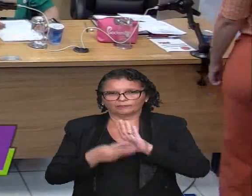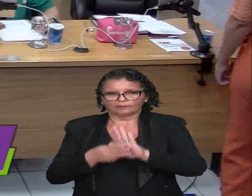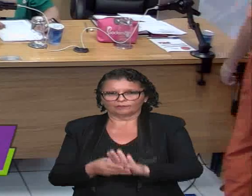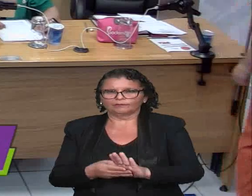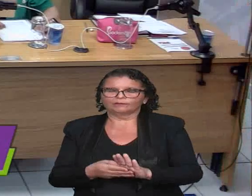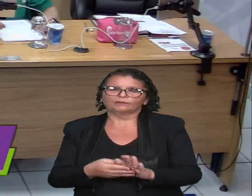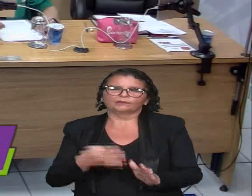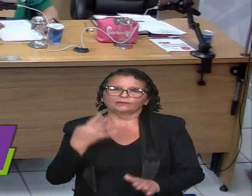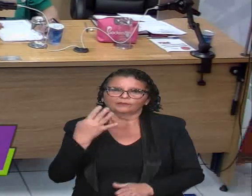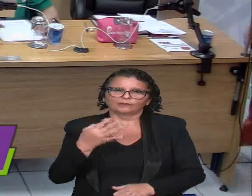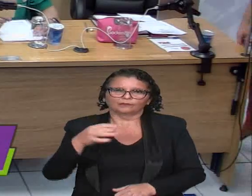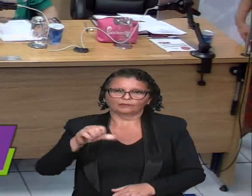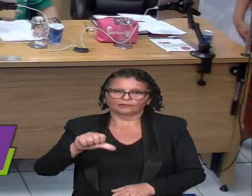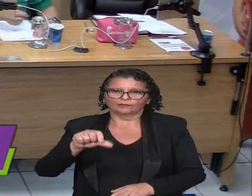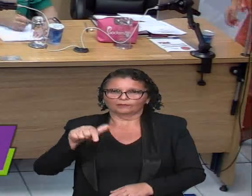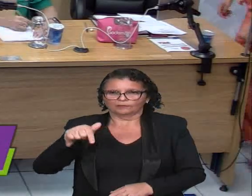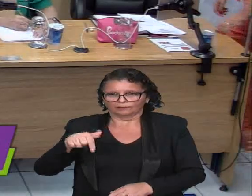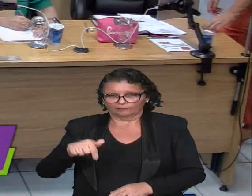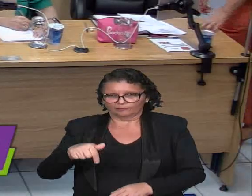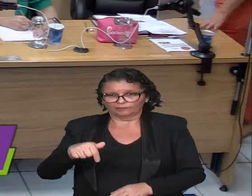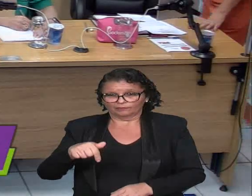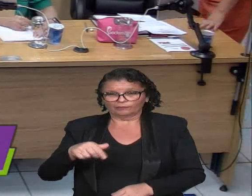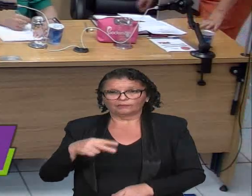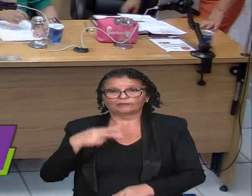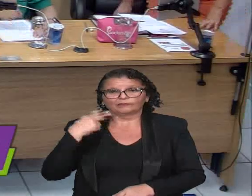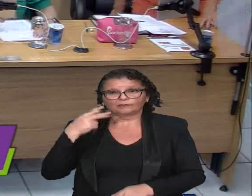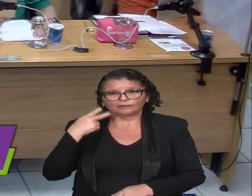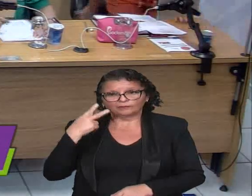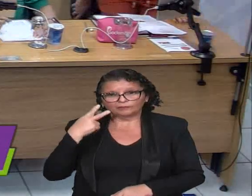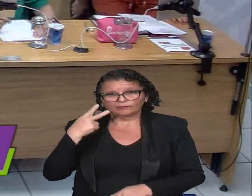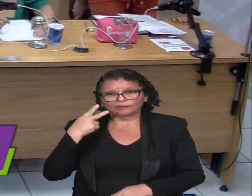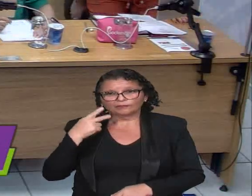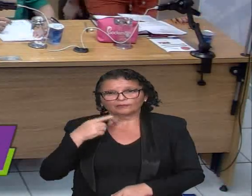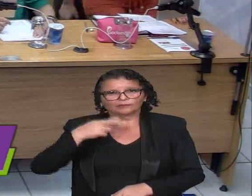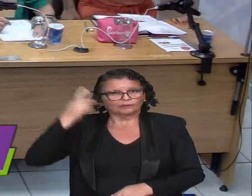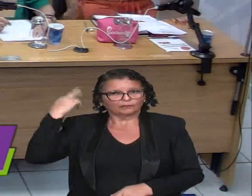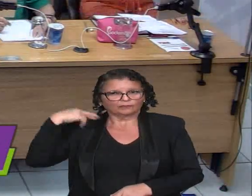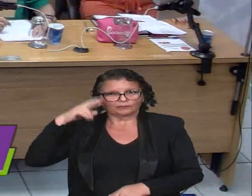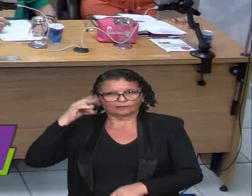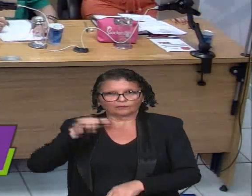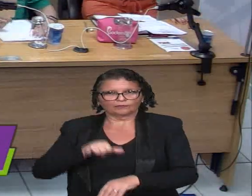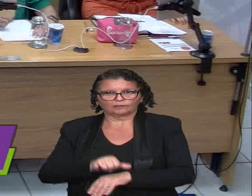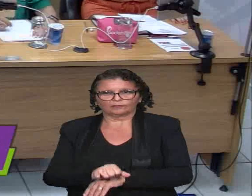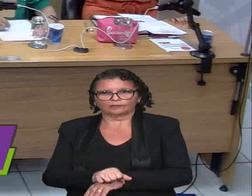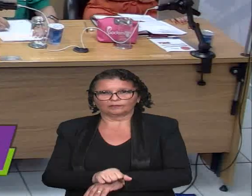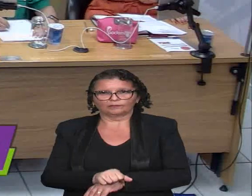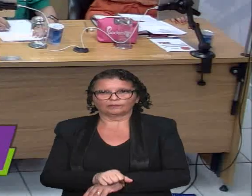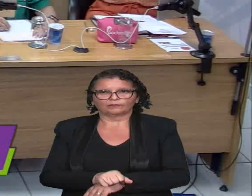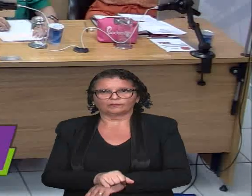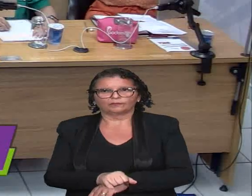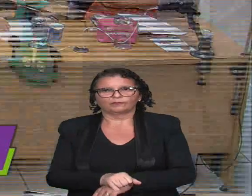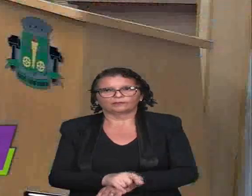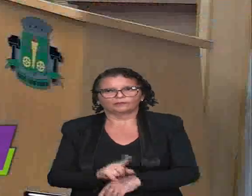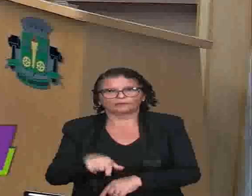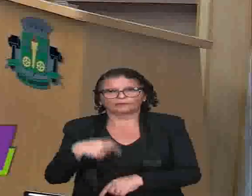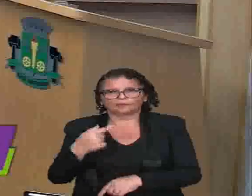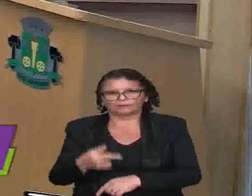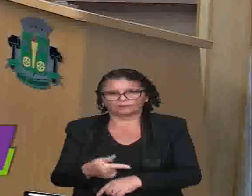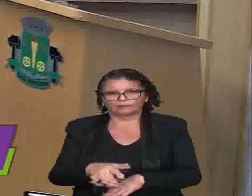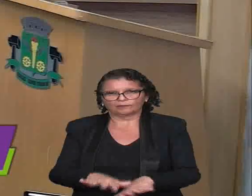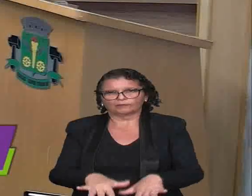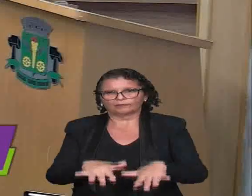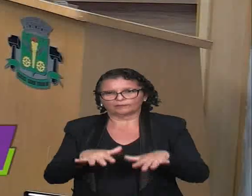aplauso número 497 de 2023 o Nobre Vereador Ralf Vereador ausente na ausência do autor